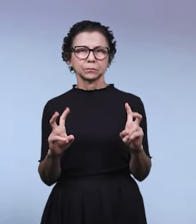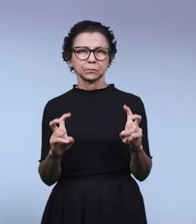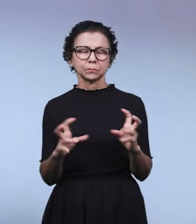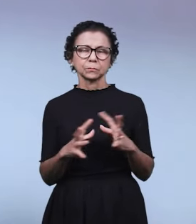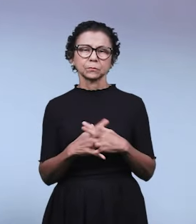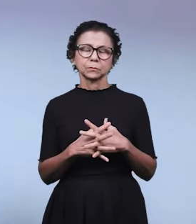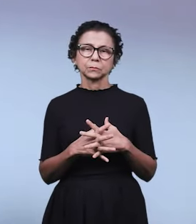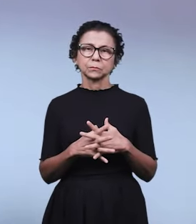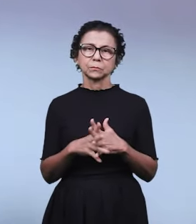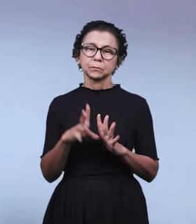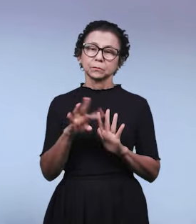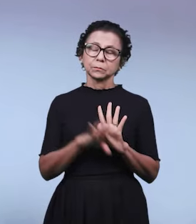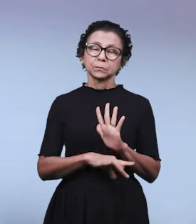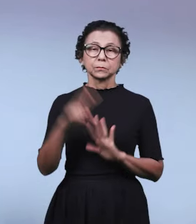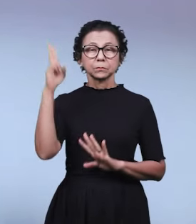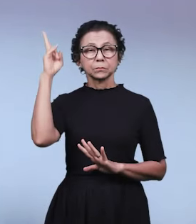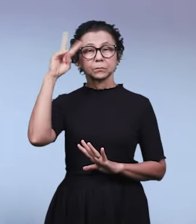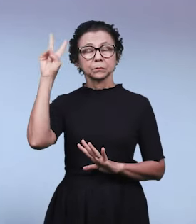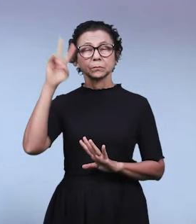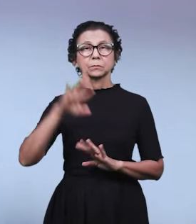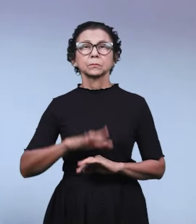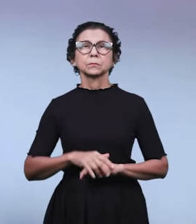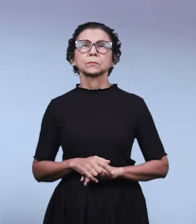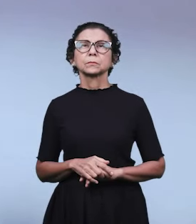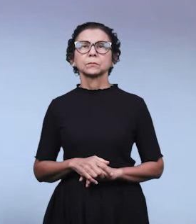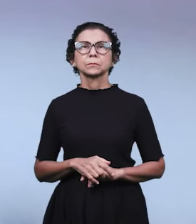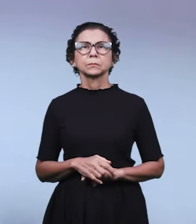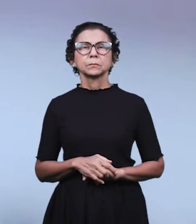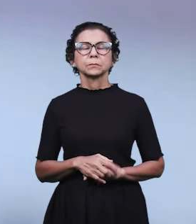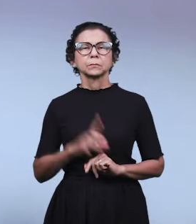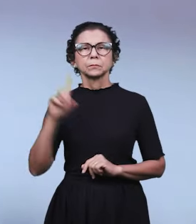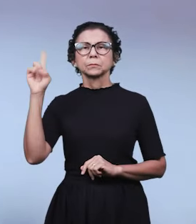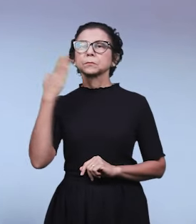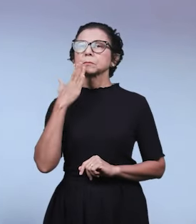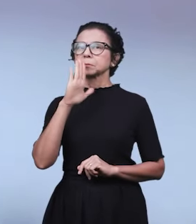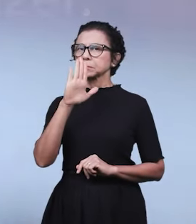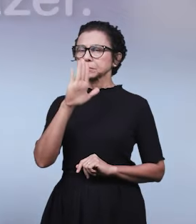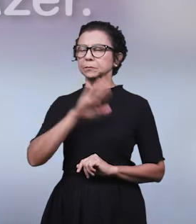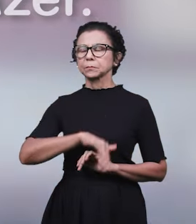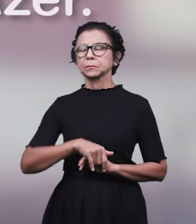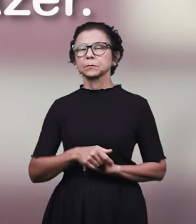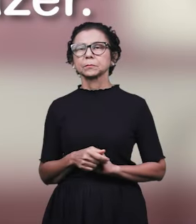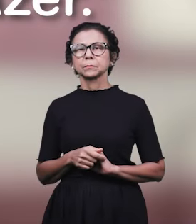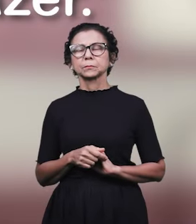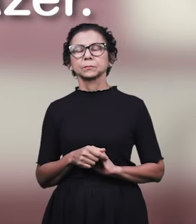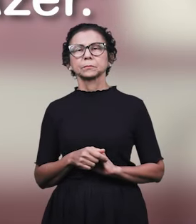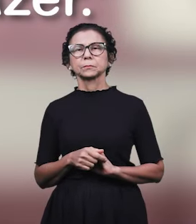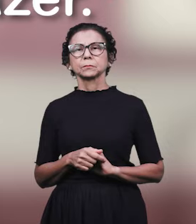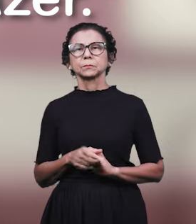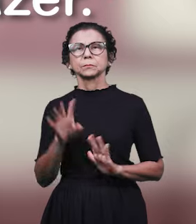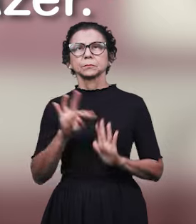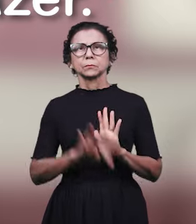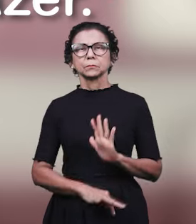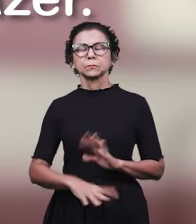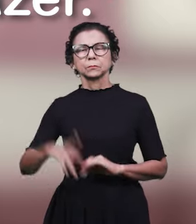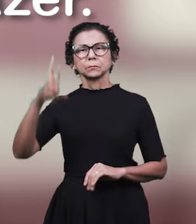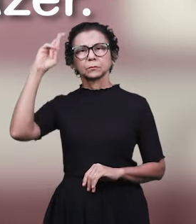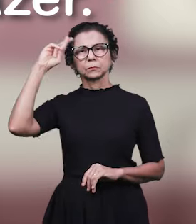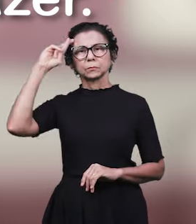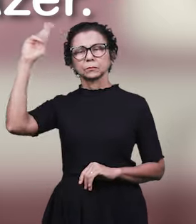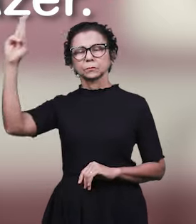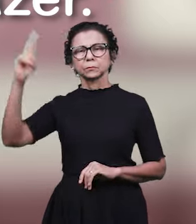porque este texto nos lembra de uma promessa maravilhosa que o Senhor nos fez. E o texto diz: "E o Senhor